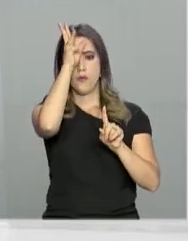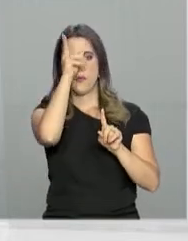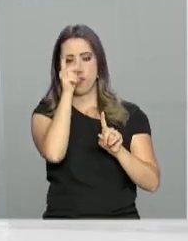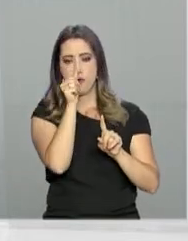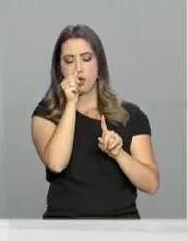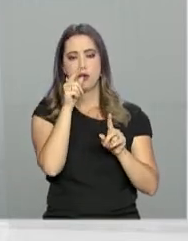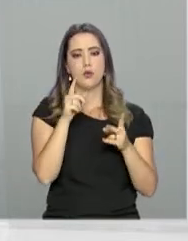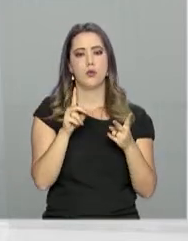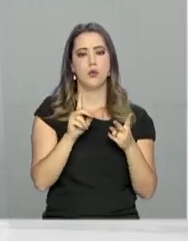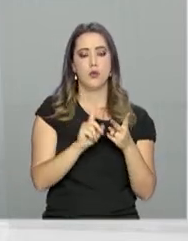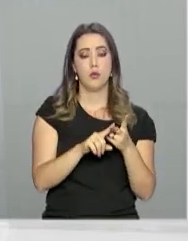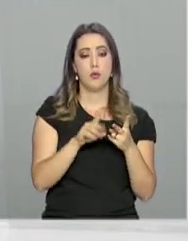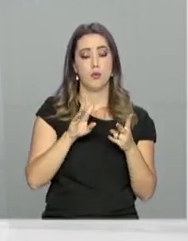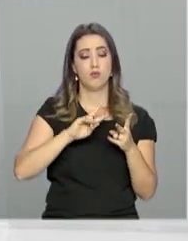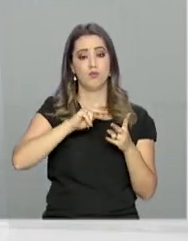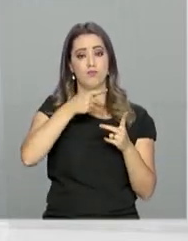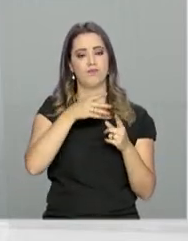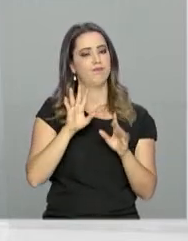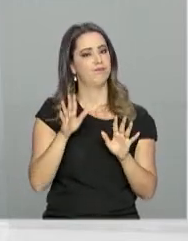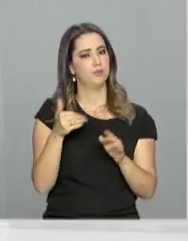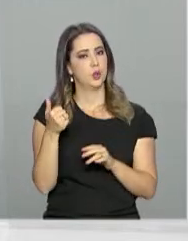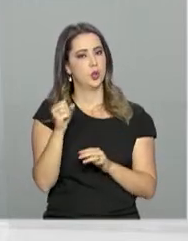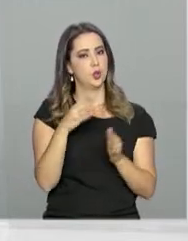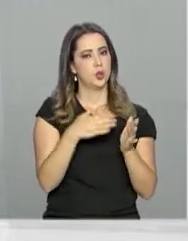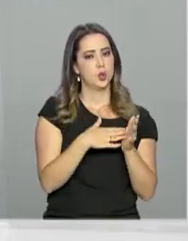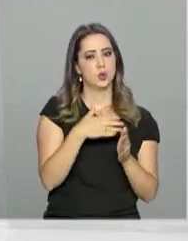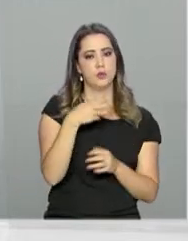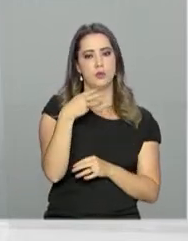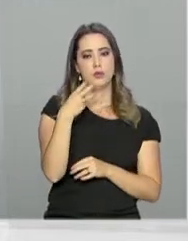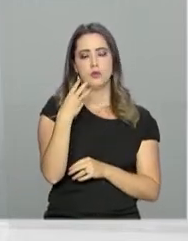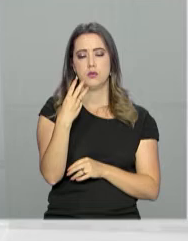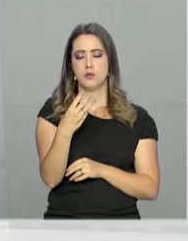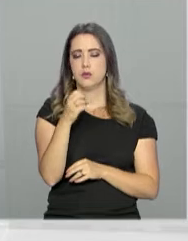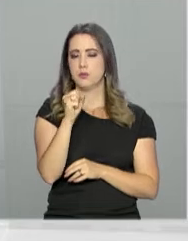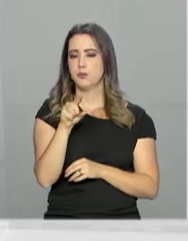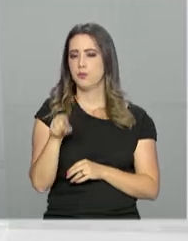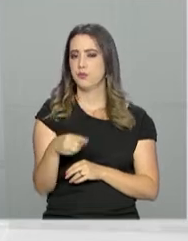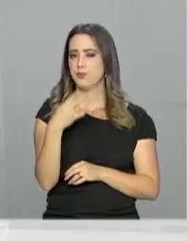frango brasileira. A medida varia de 18,8% a